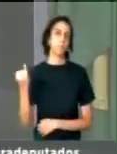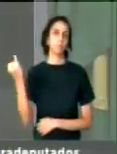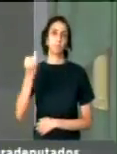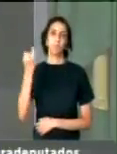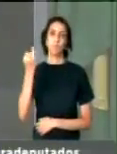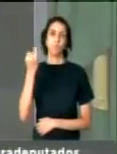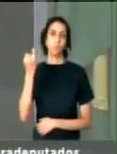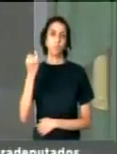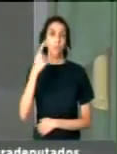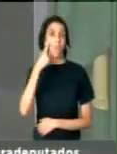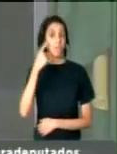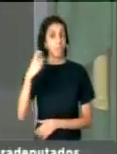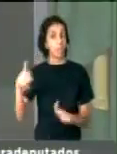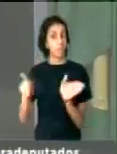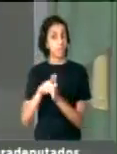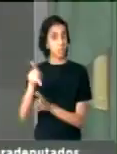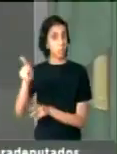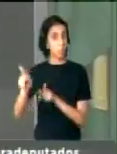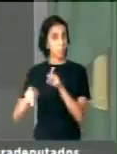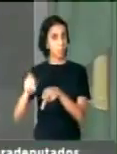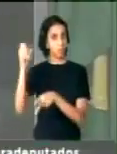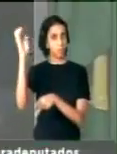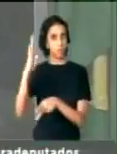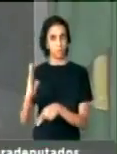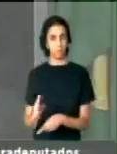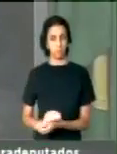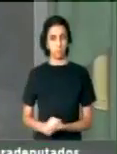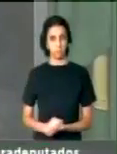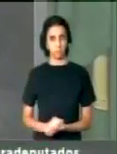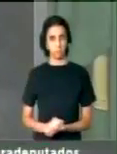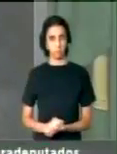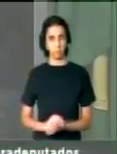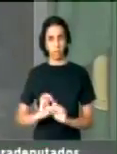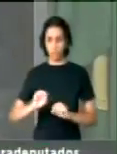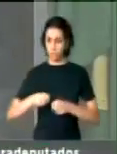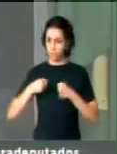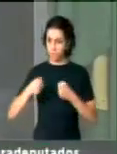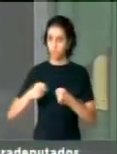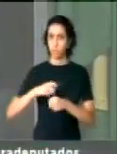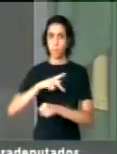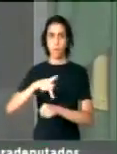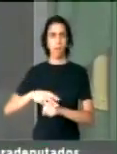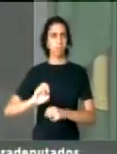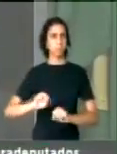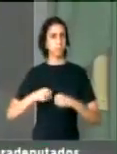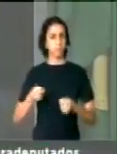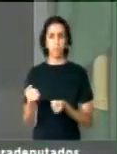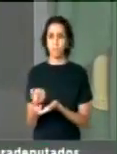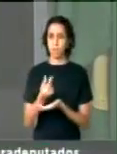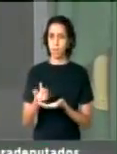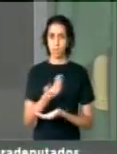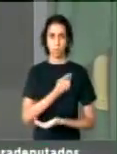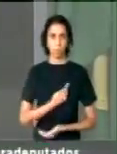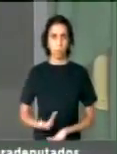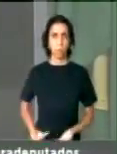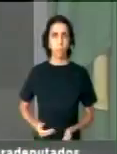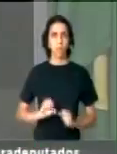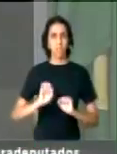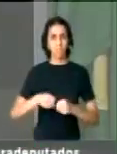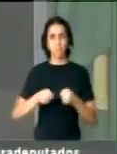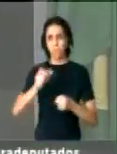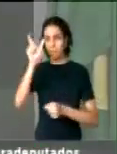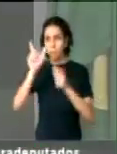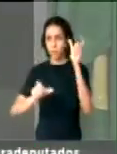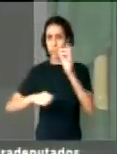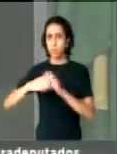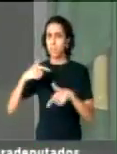de interesse do povo brasileiro, em defesa do Estado, em defesa das finanças públicas, em defesa daqueles que